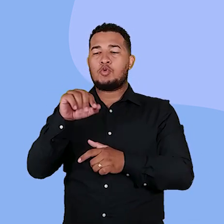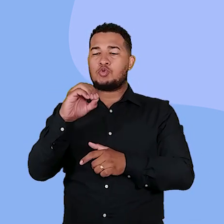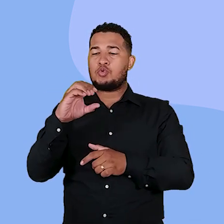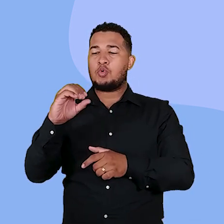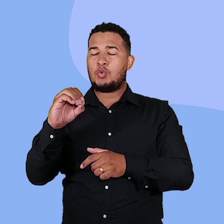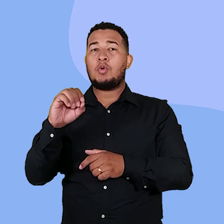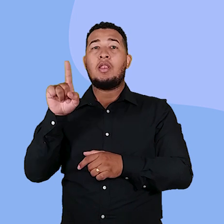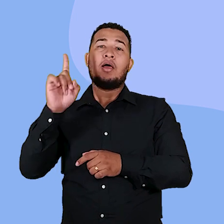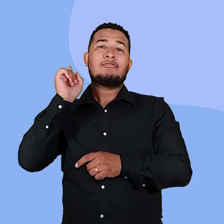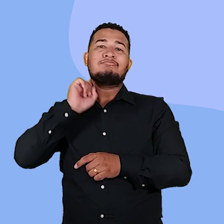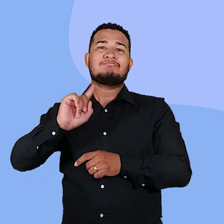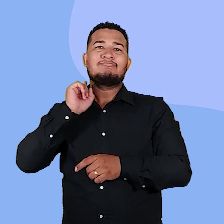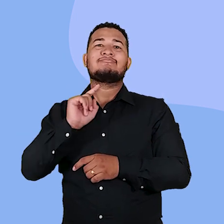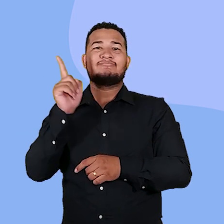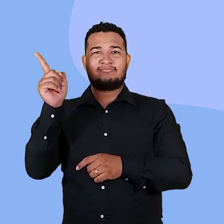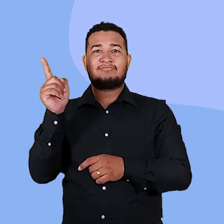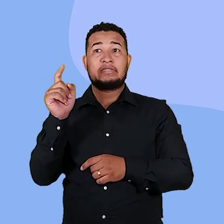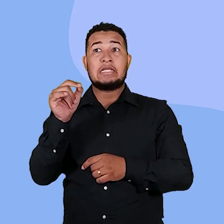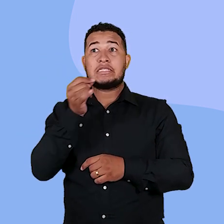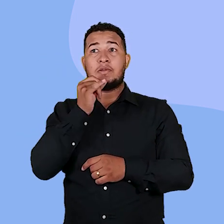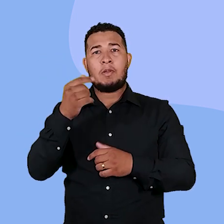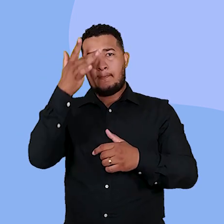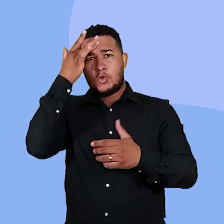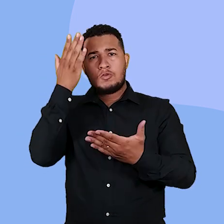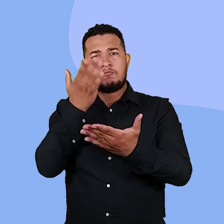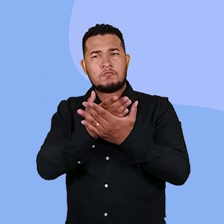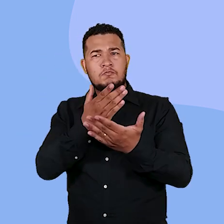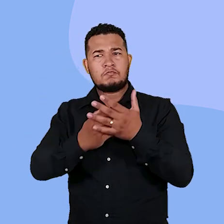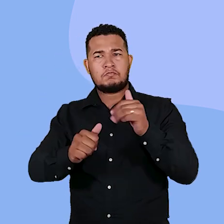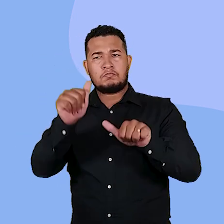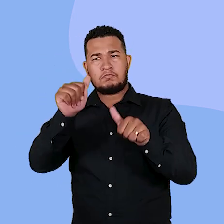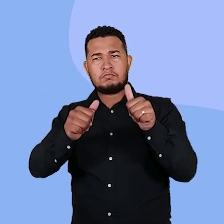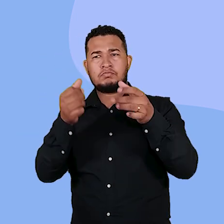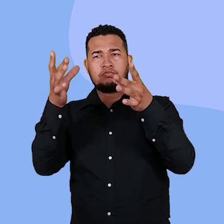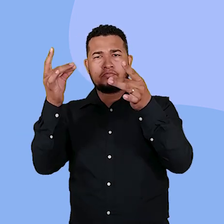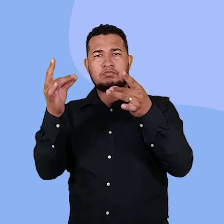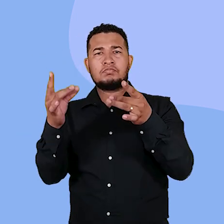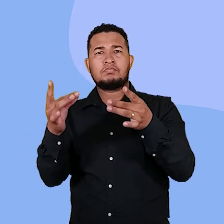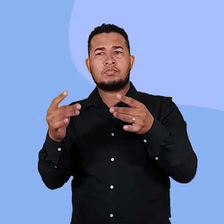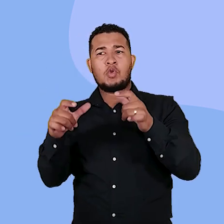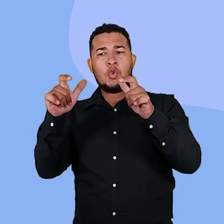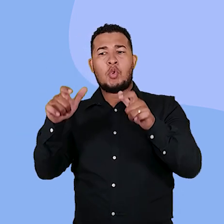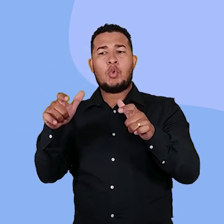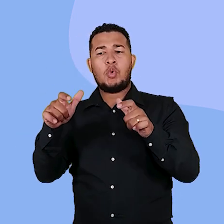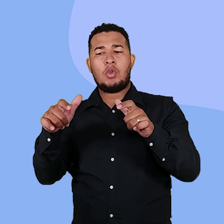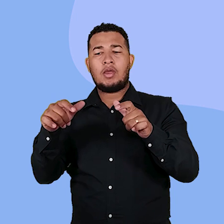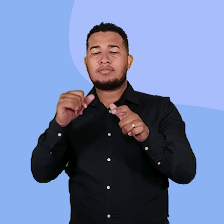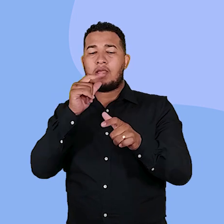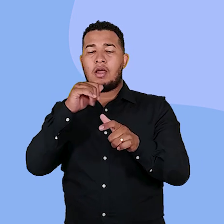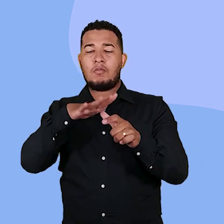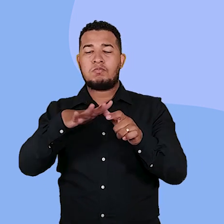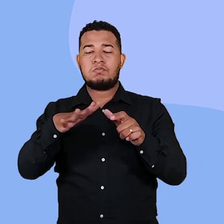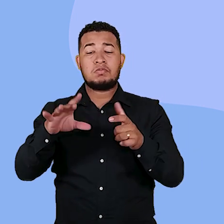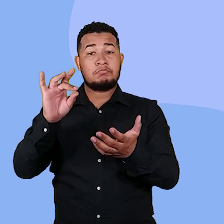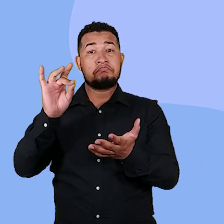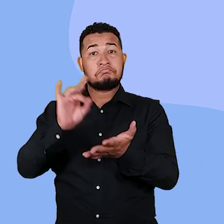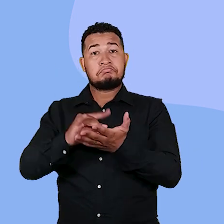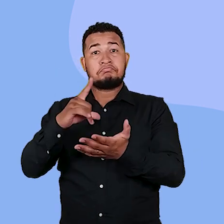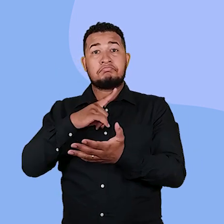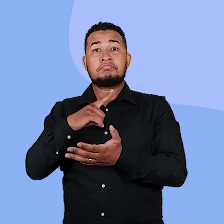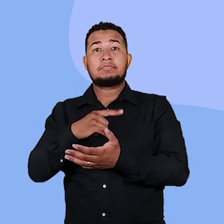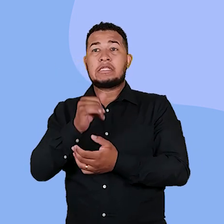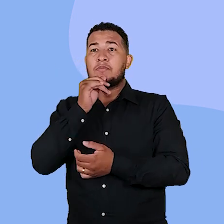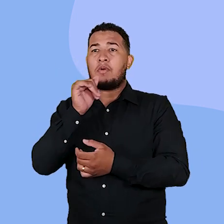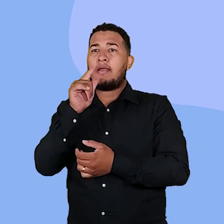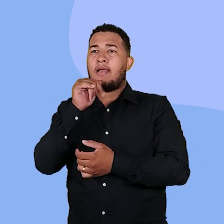na Fundação Zoobotânica de Belo Horizonte, um estudante analisou cuidadosamente um tanque onde foram colocadas a